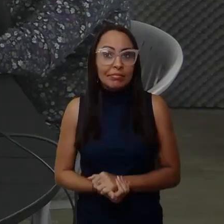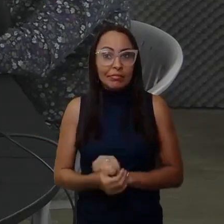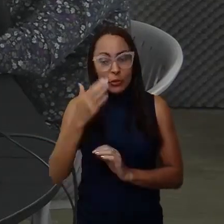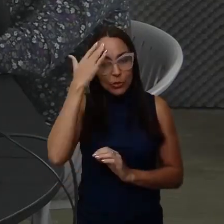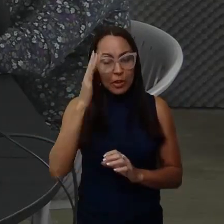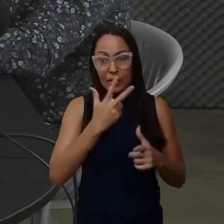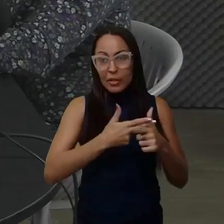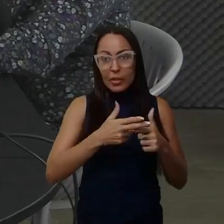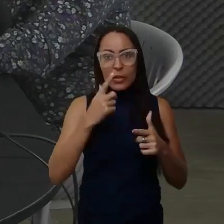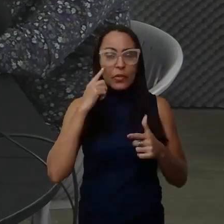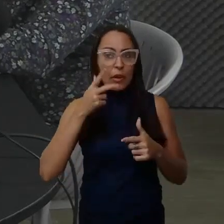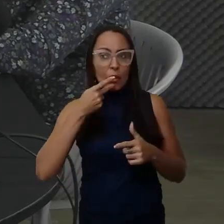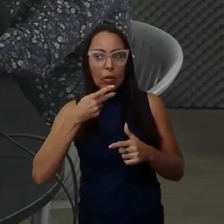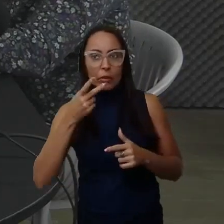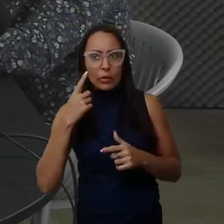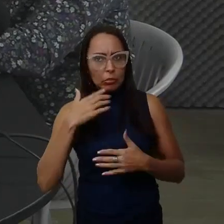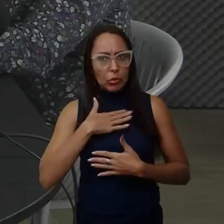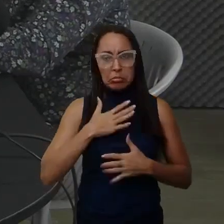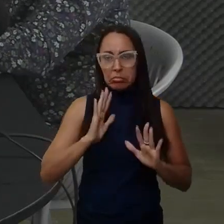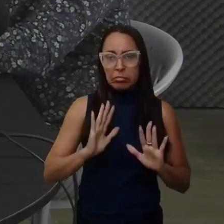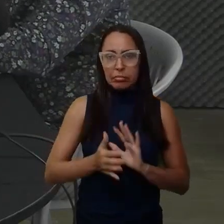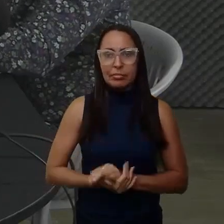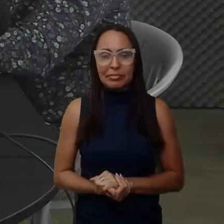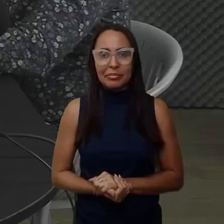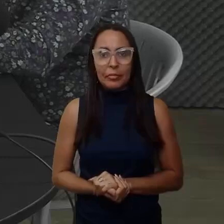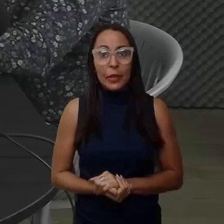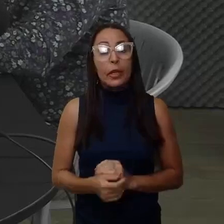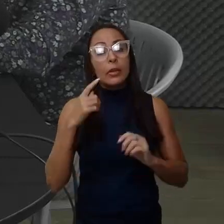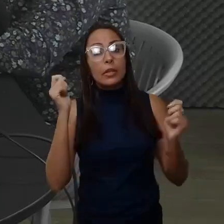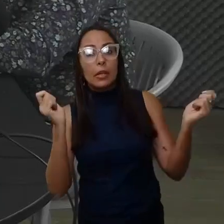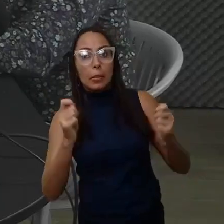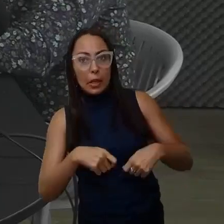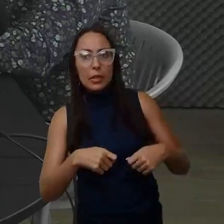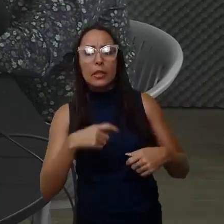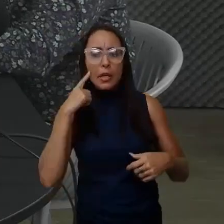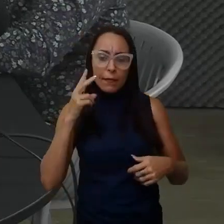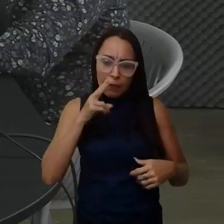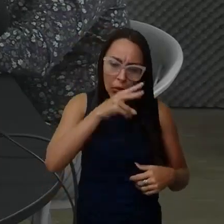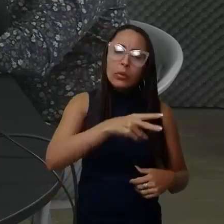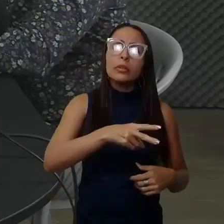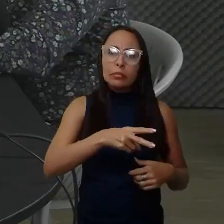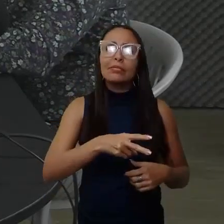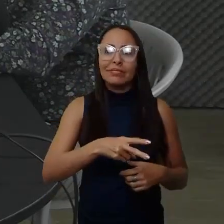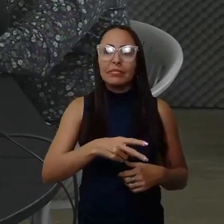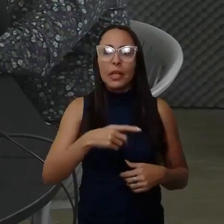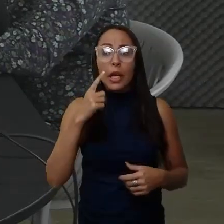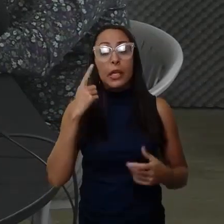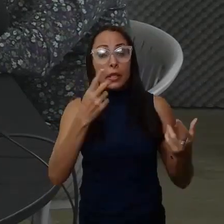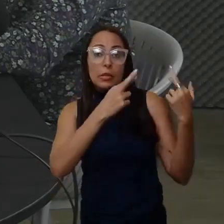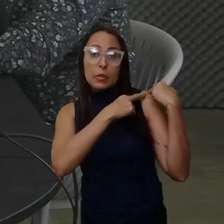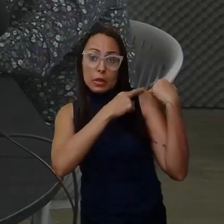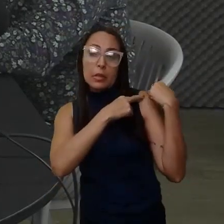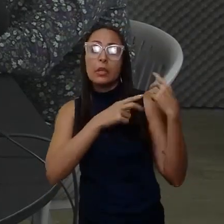você falou. Mas foi, não gostou. Então, essa capacidade de chegar lá é muito forte, né? Uhum. E de muita